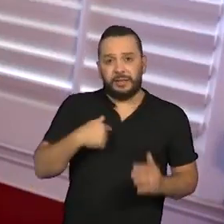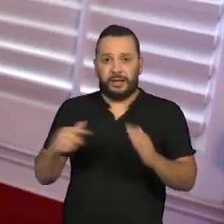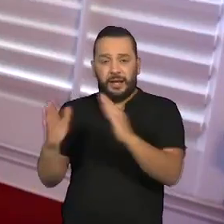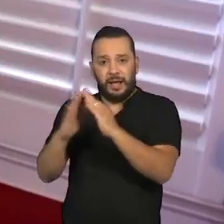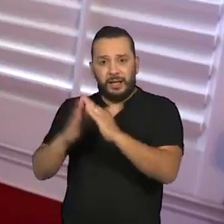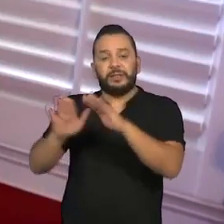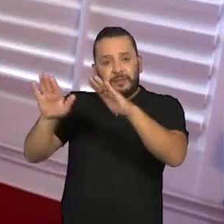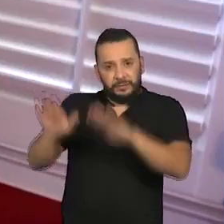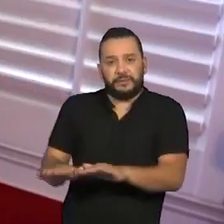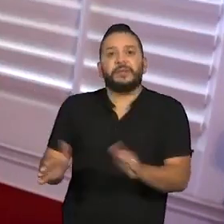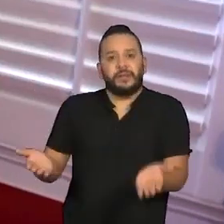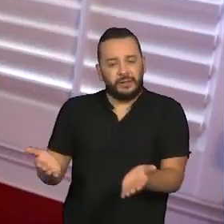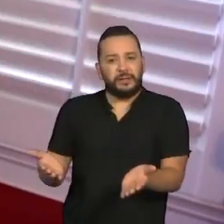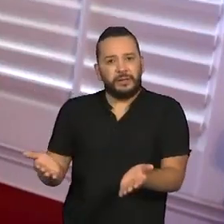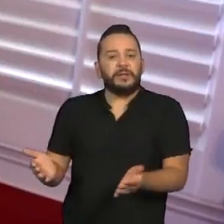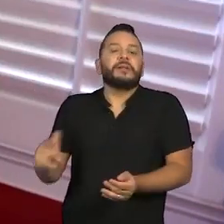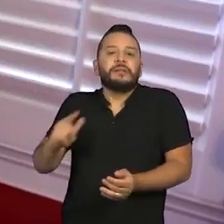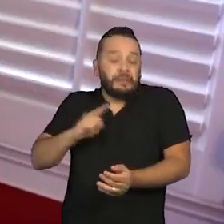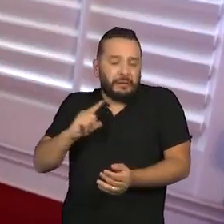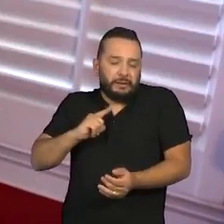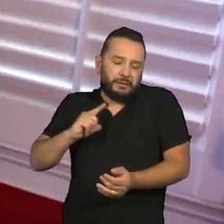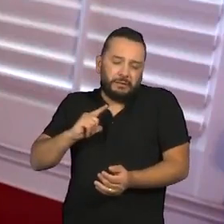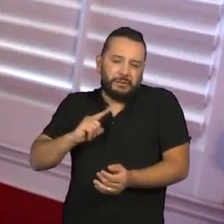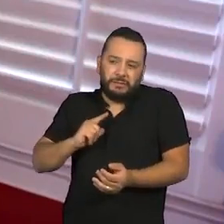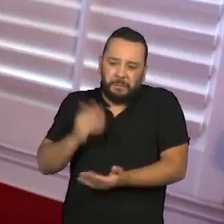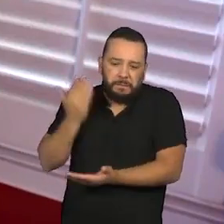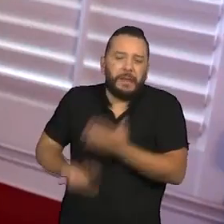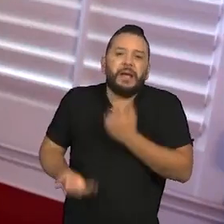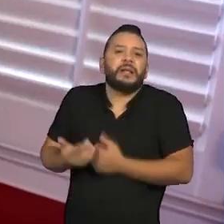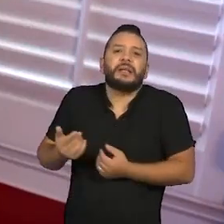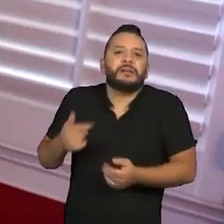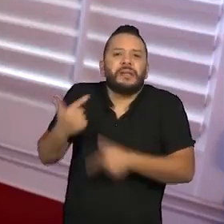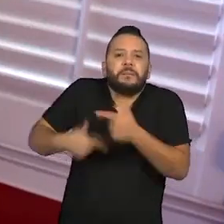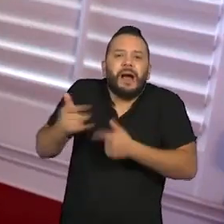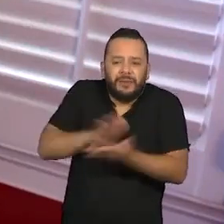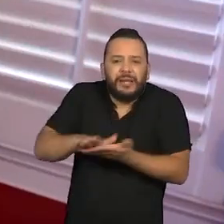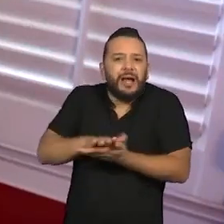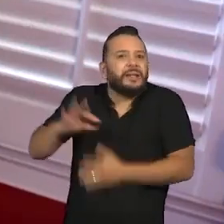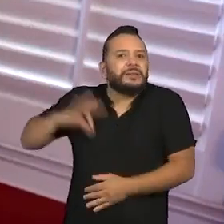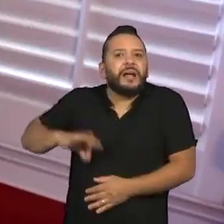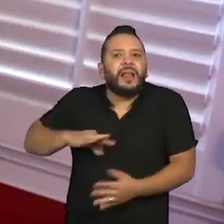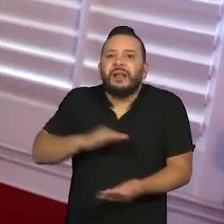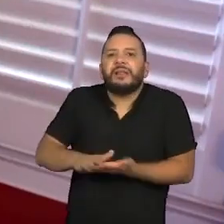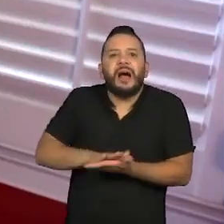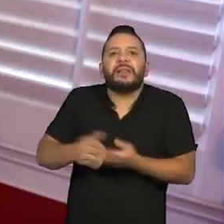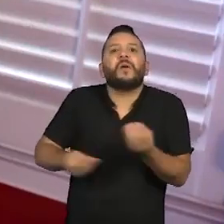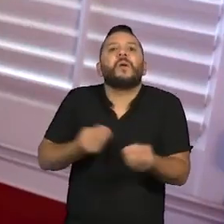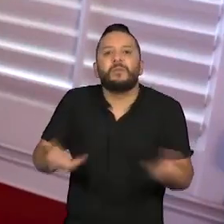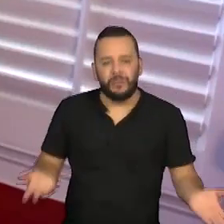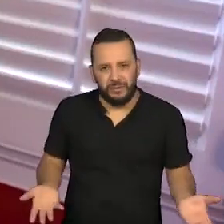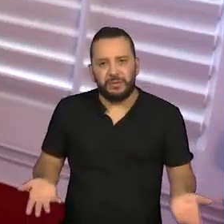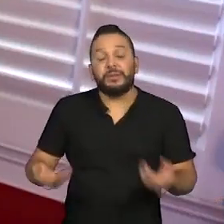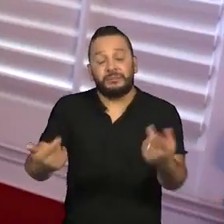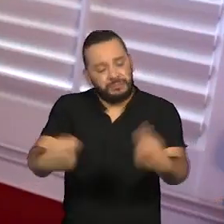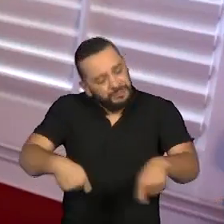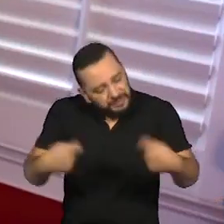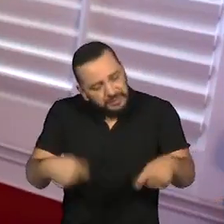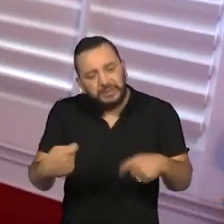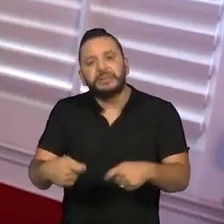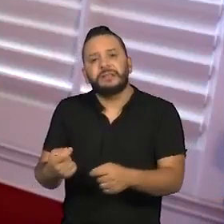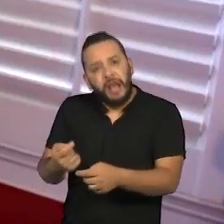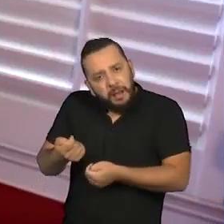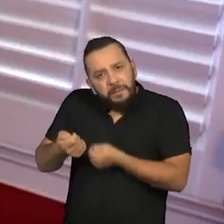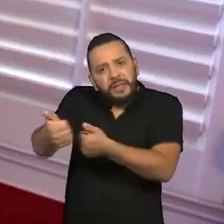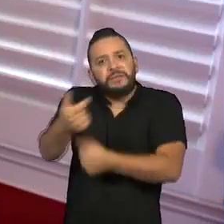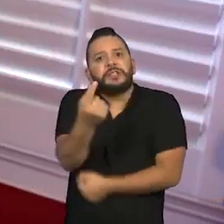gera uma perda completa, aliás, de recursos para muitas, e, portanto, elas precisam de uma